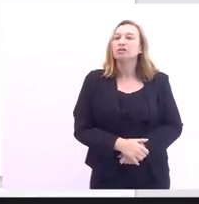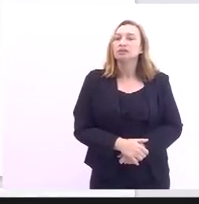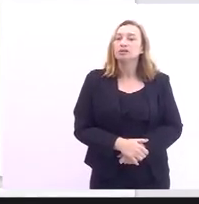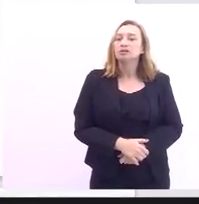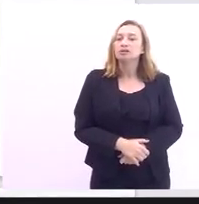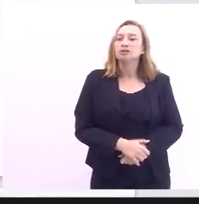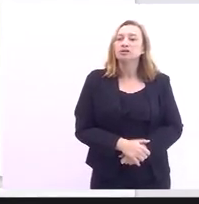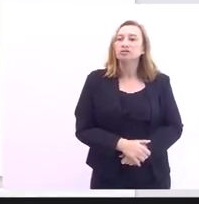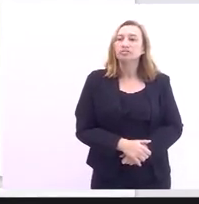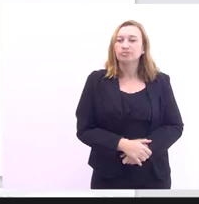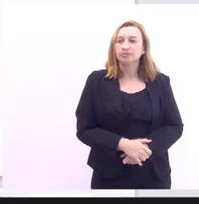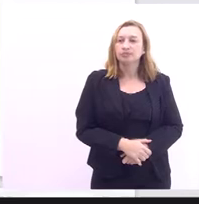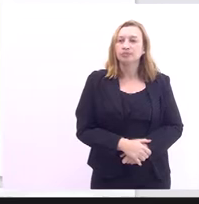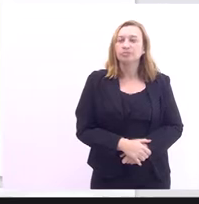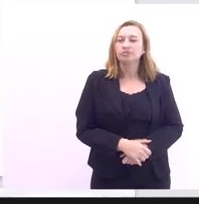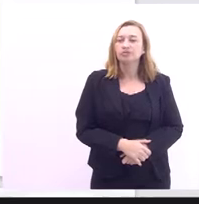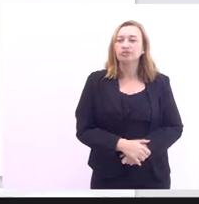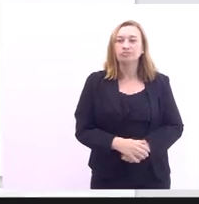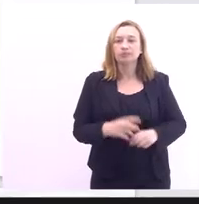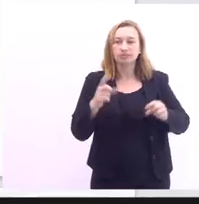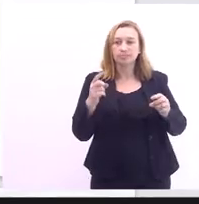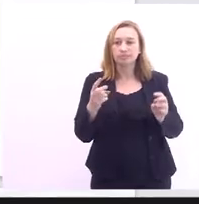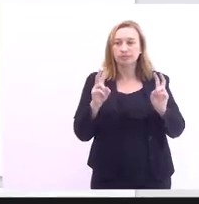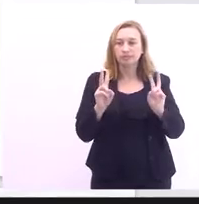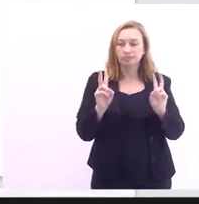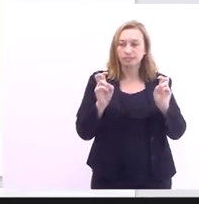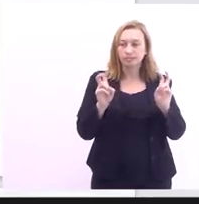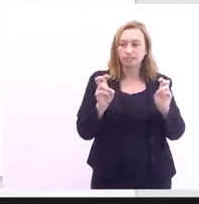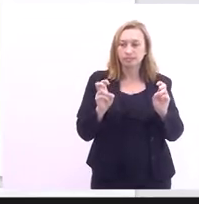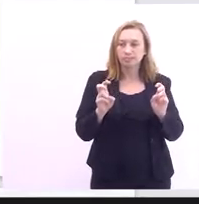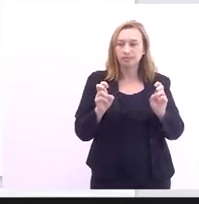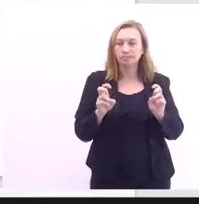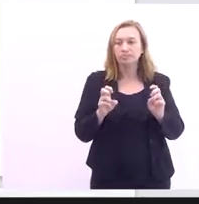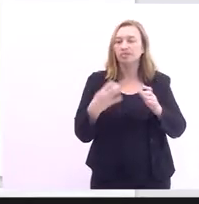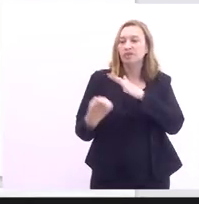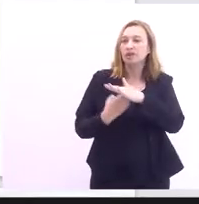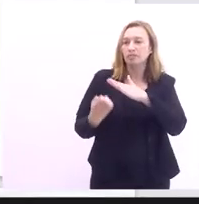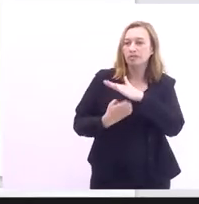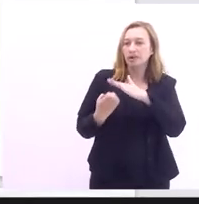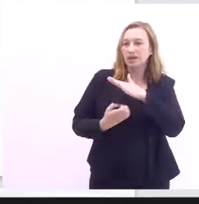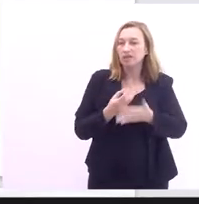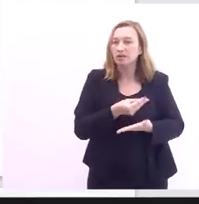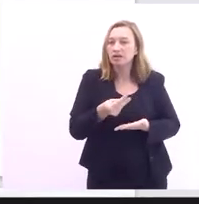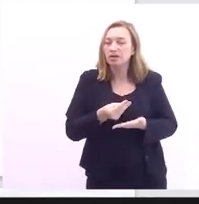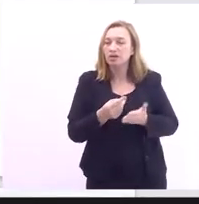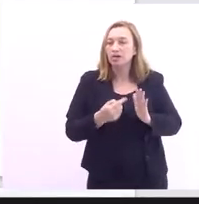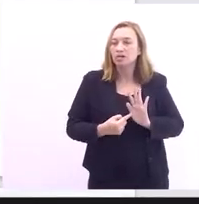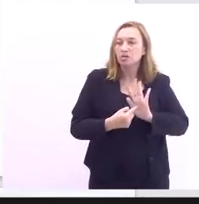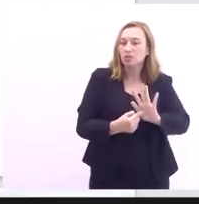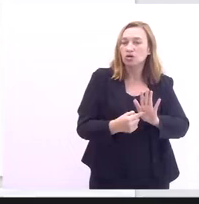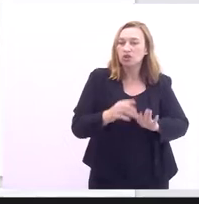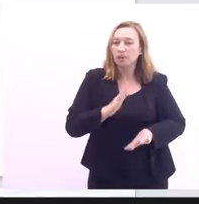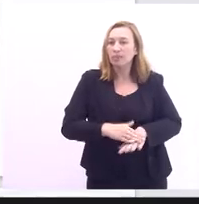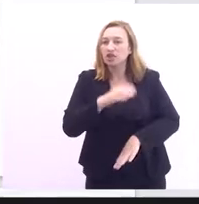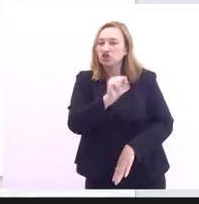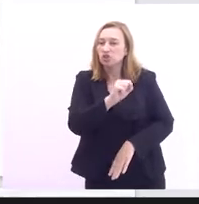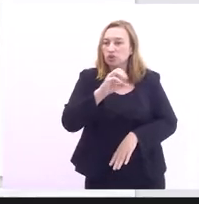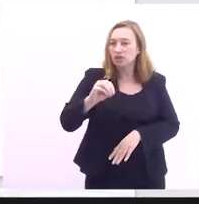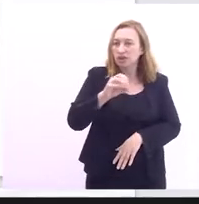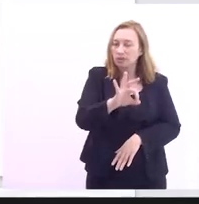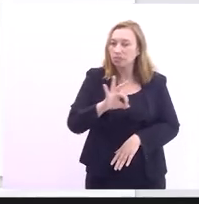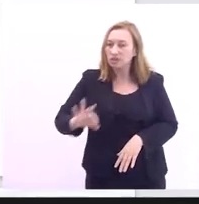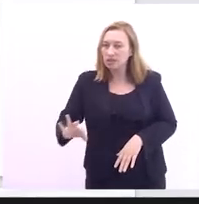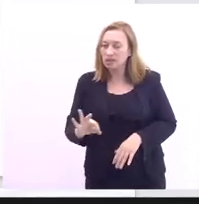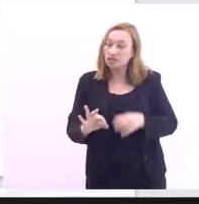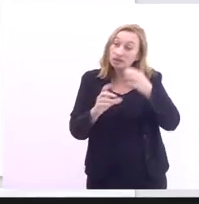Nessa mesma intenção, quando a distribuidora apresenta acima de 80% dos seus conjuntos com um limite de